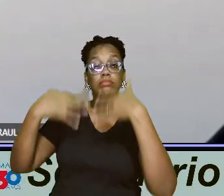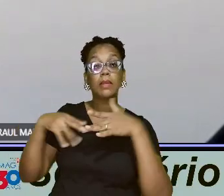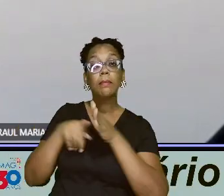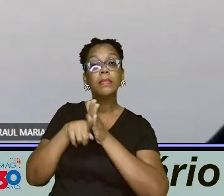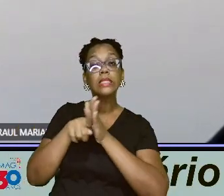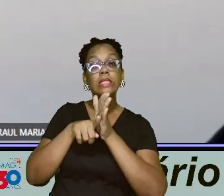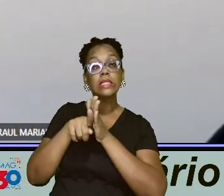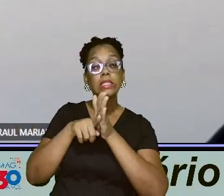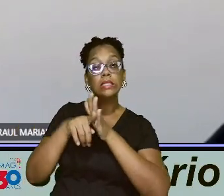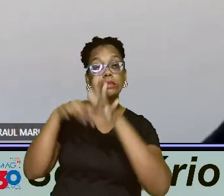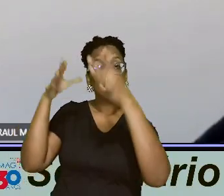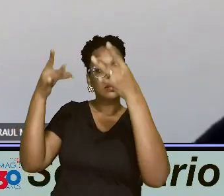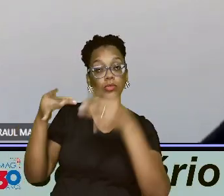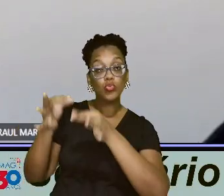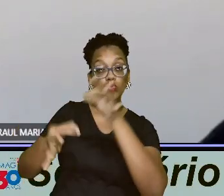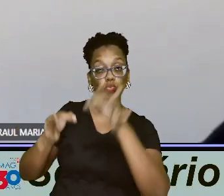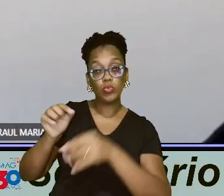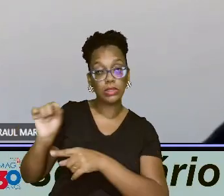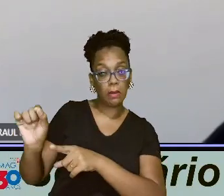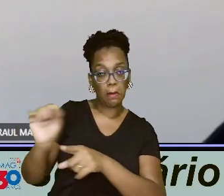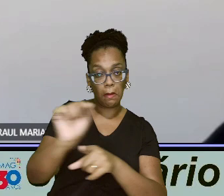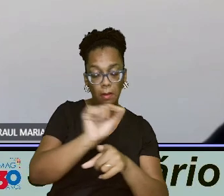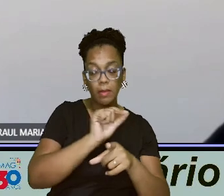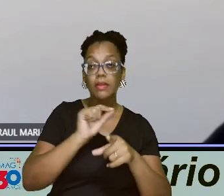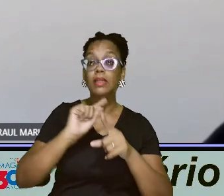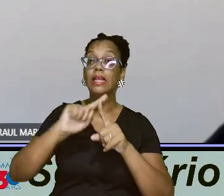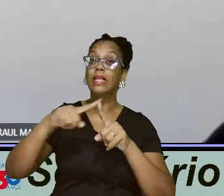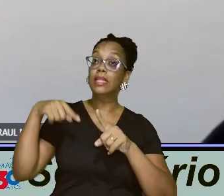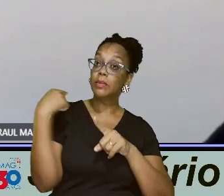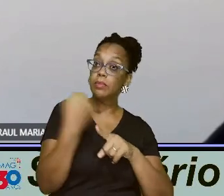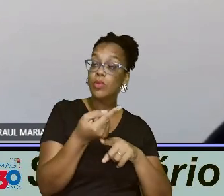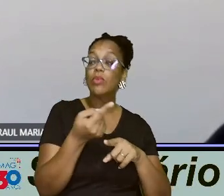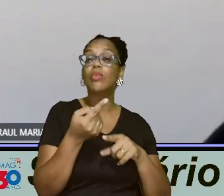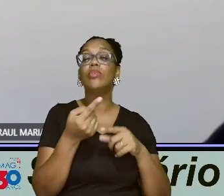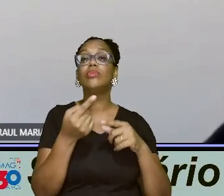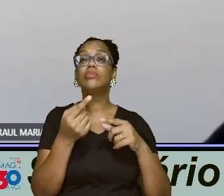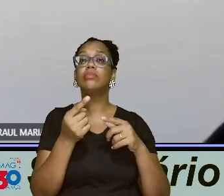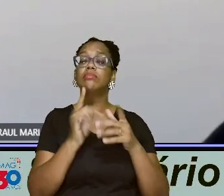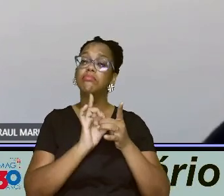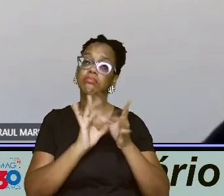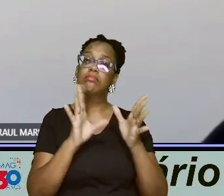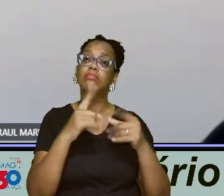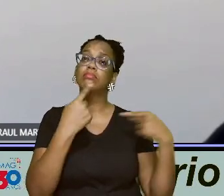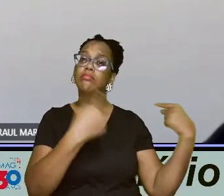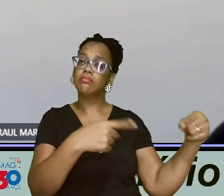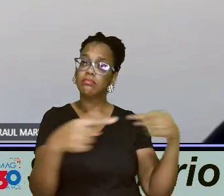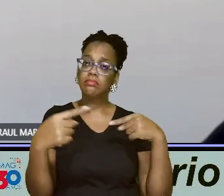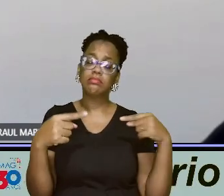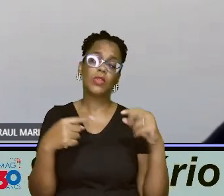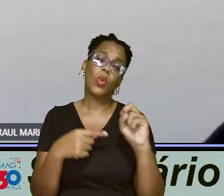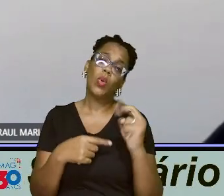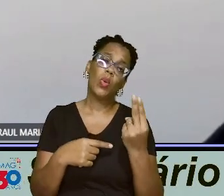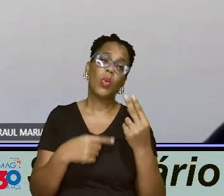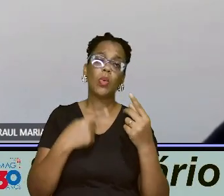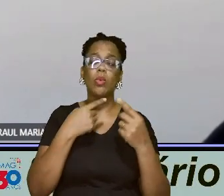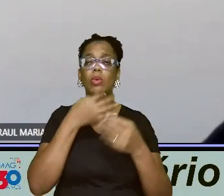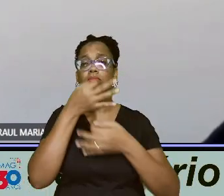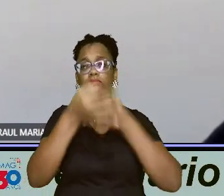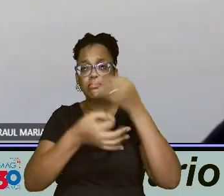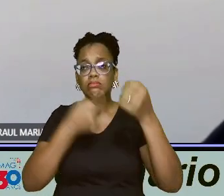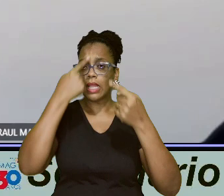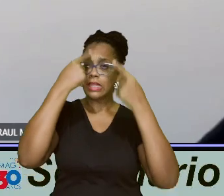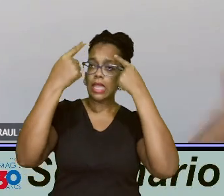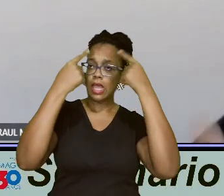juízes pesquisadores, e na sequência nós teremos o debate ou as ideias trazidas pelos nossos